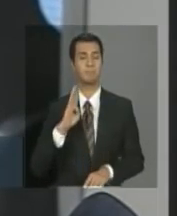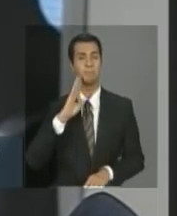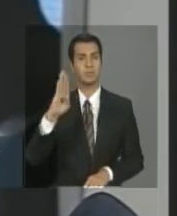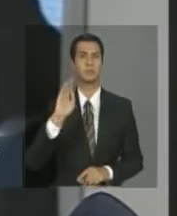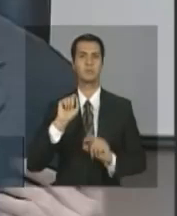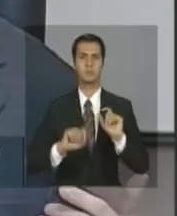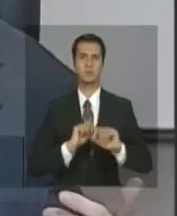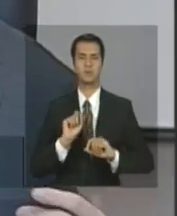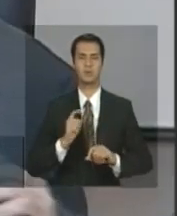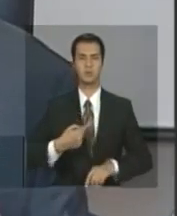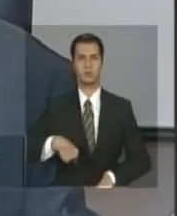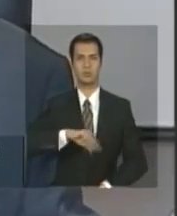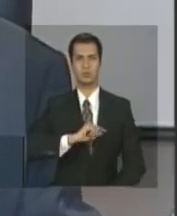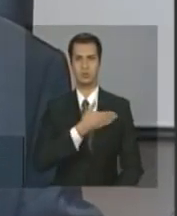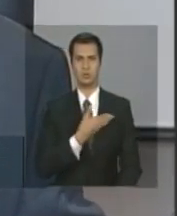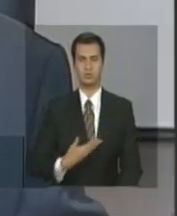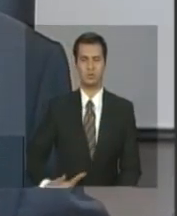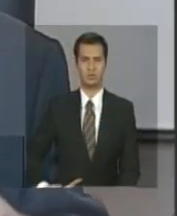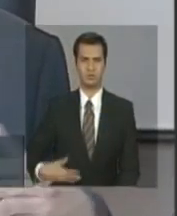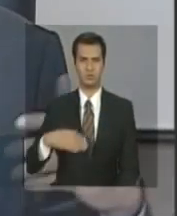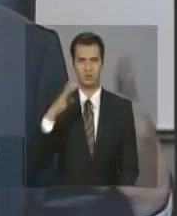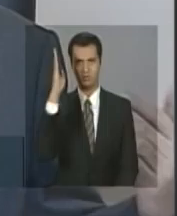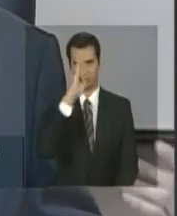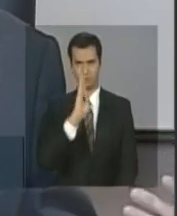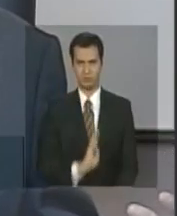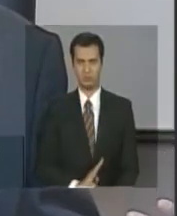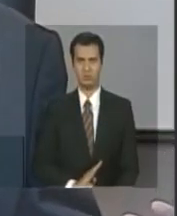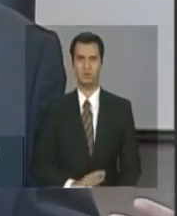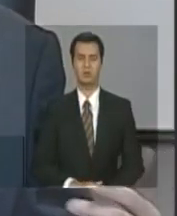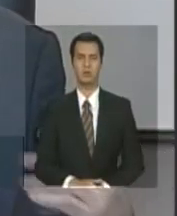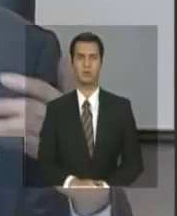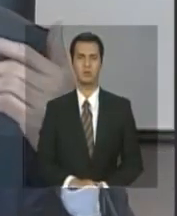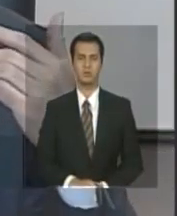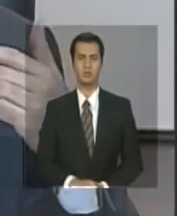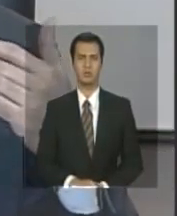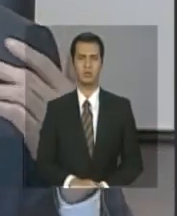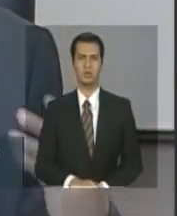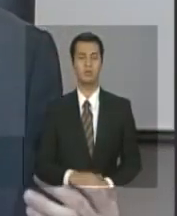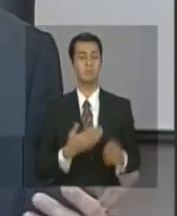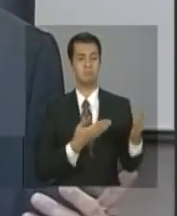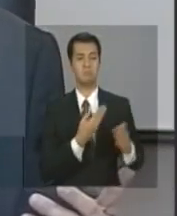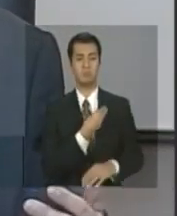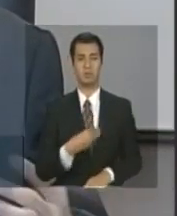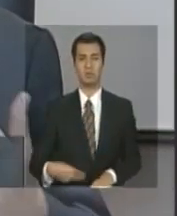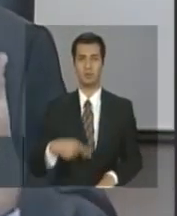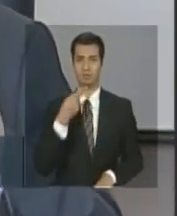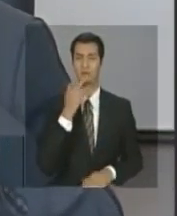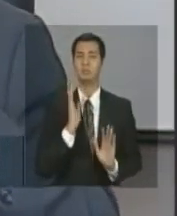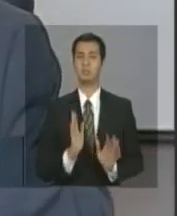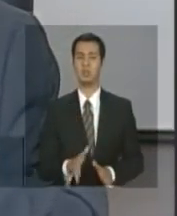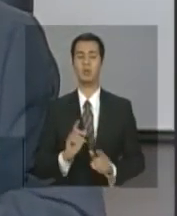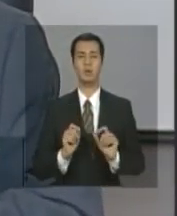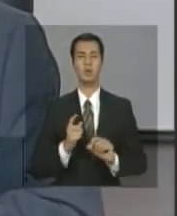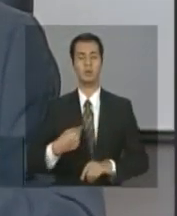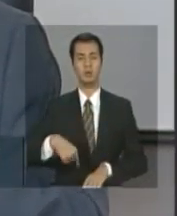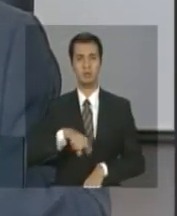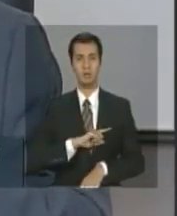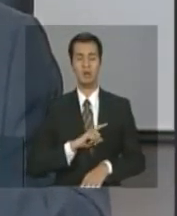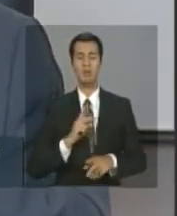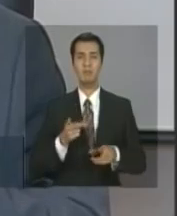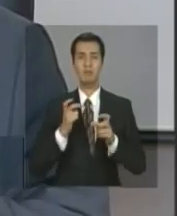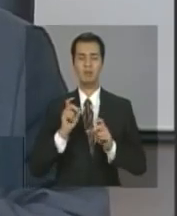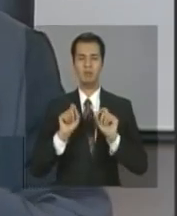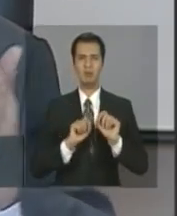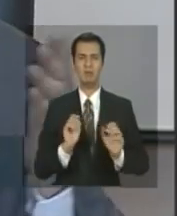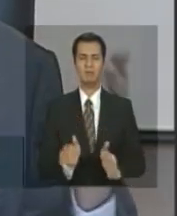brasileiro, expressada pela ministra Tereza Campelo, é que está diminuindo a